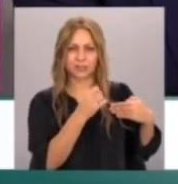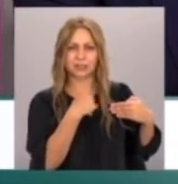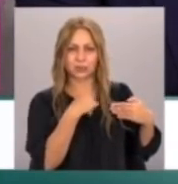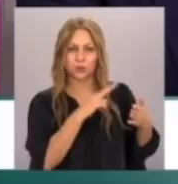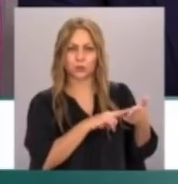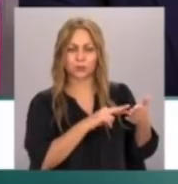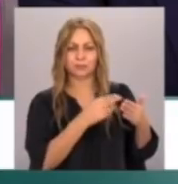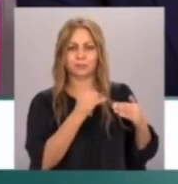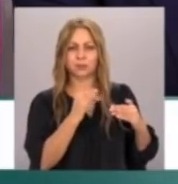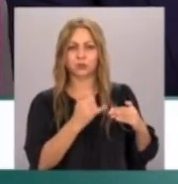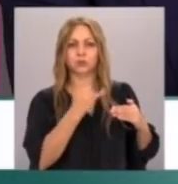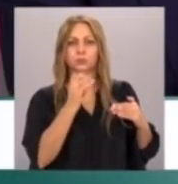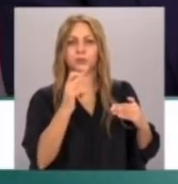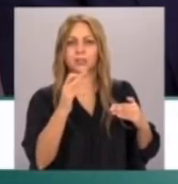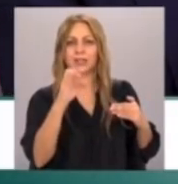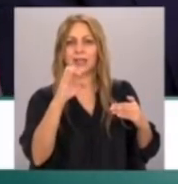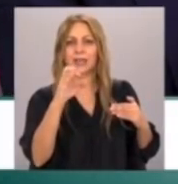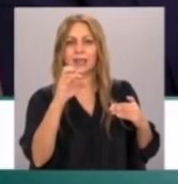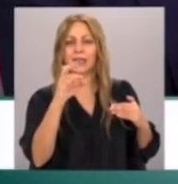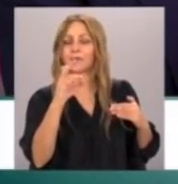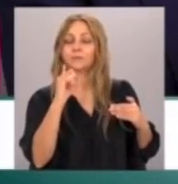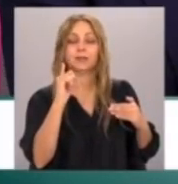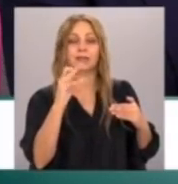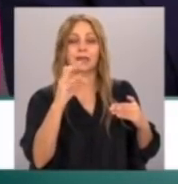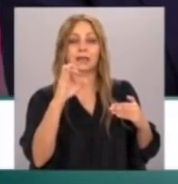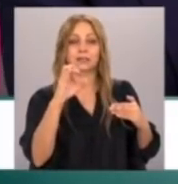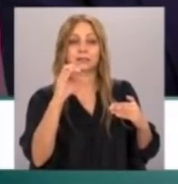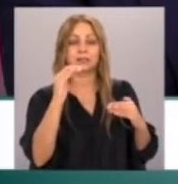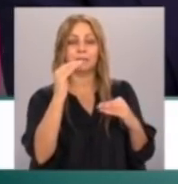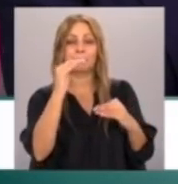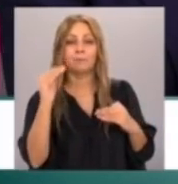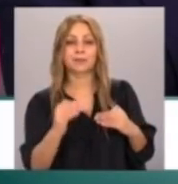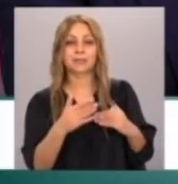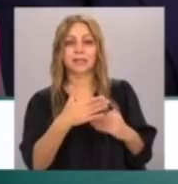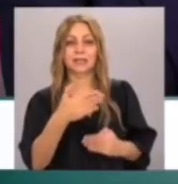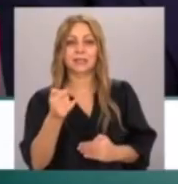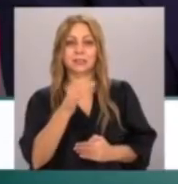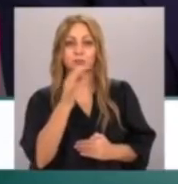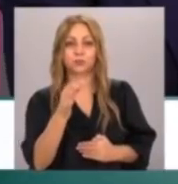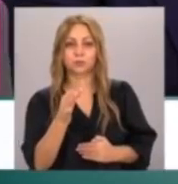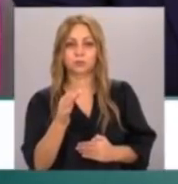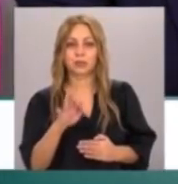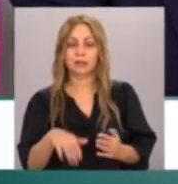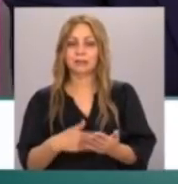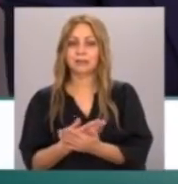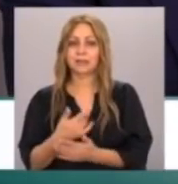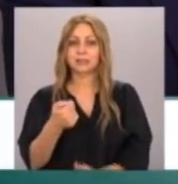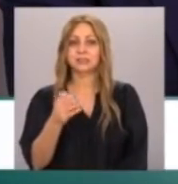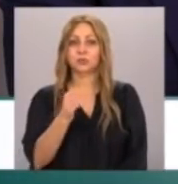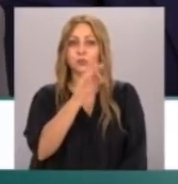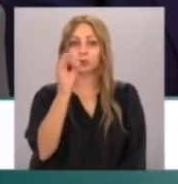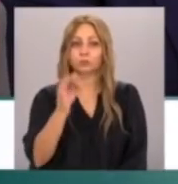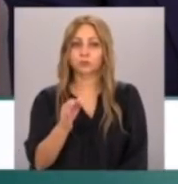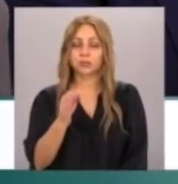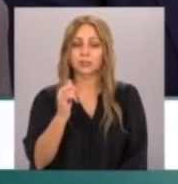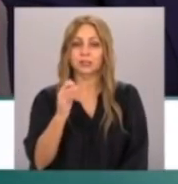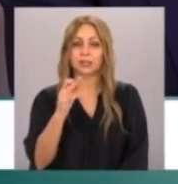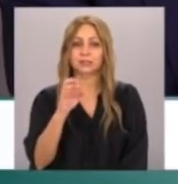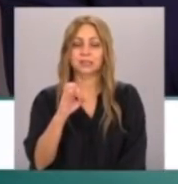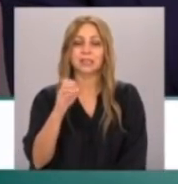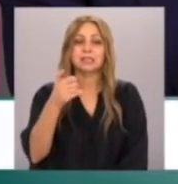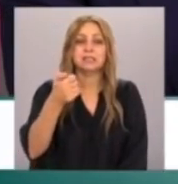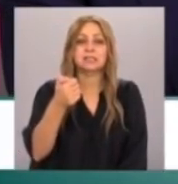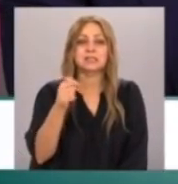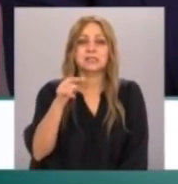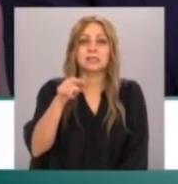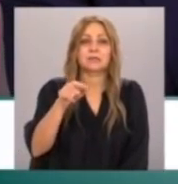Pois querem reduzir o e RC em 15 pontos percentuais ou está a cinquenta por cento da receita drc centro de Erechim a volta de cinco mil milhões